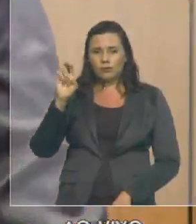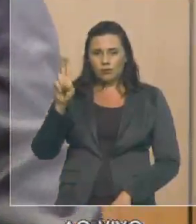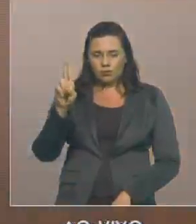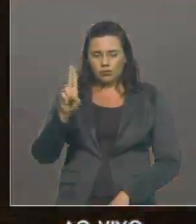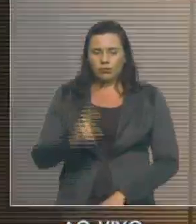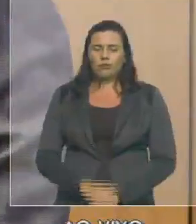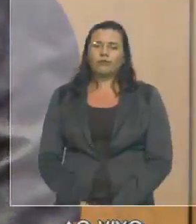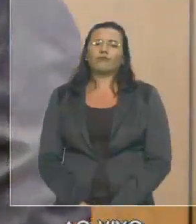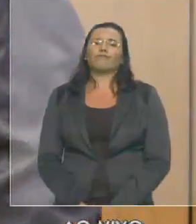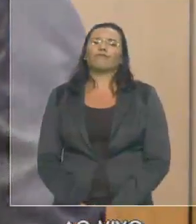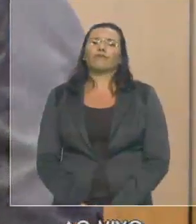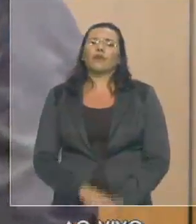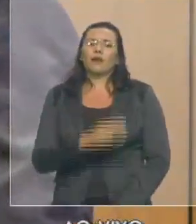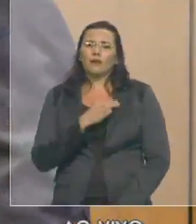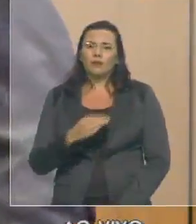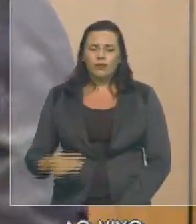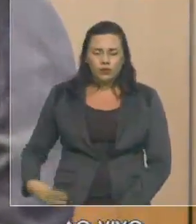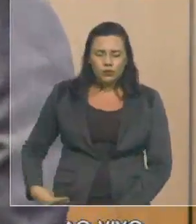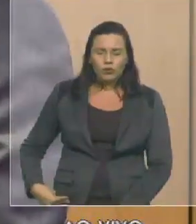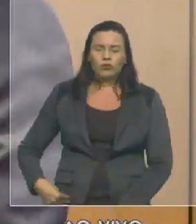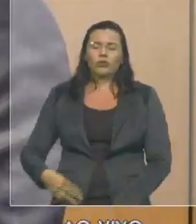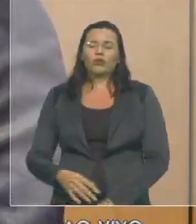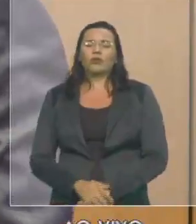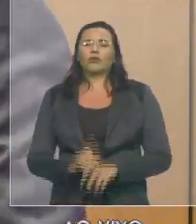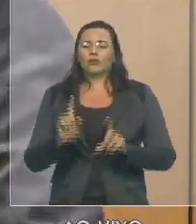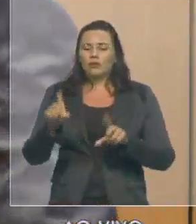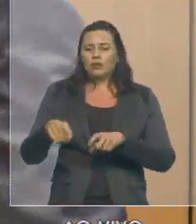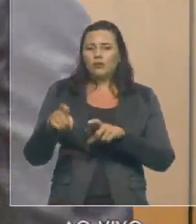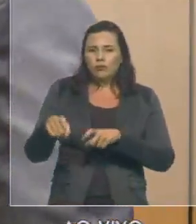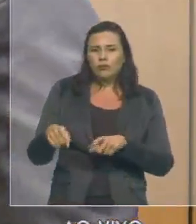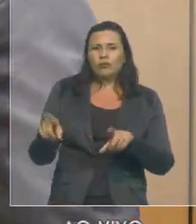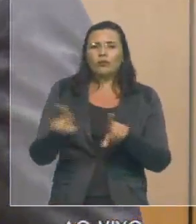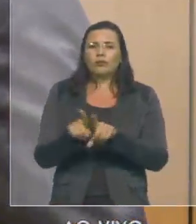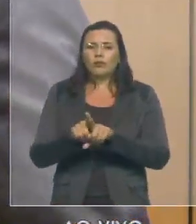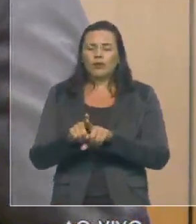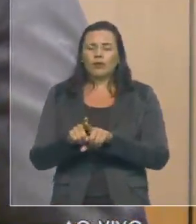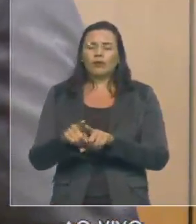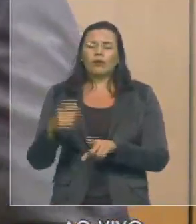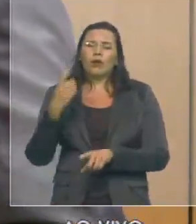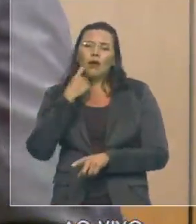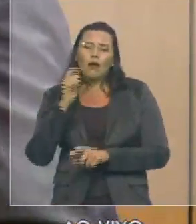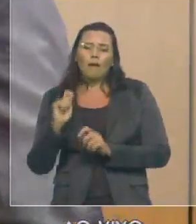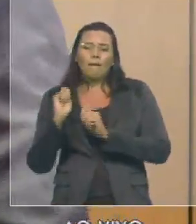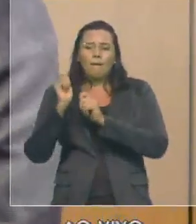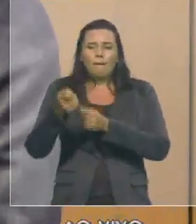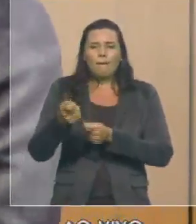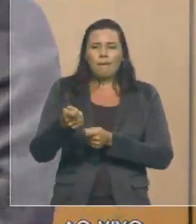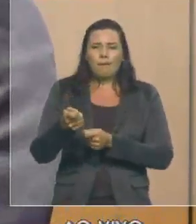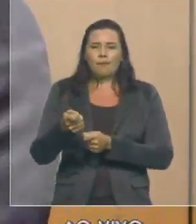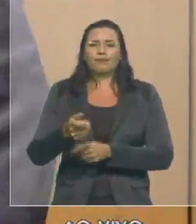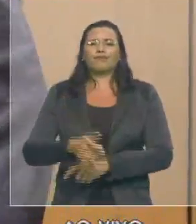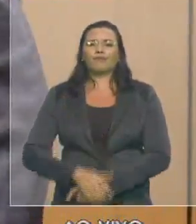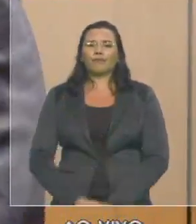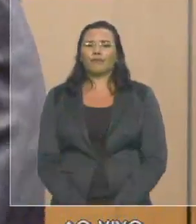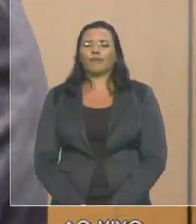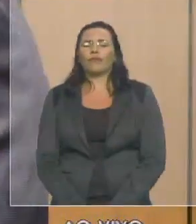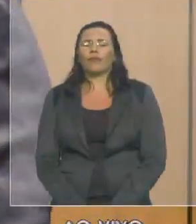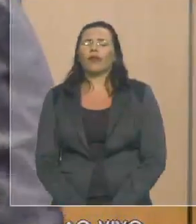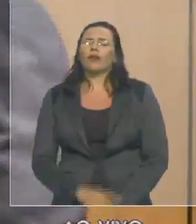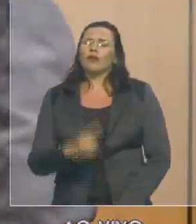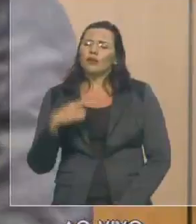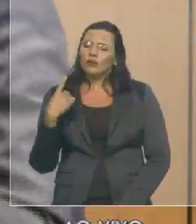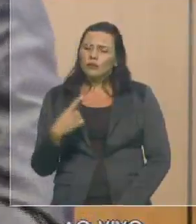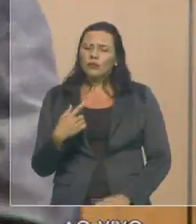incorporou também ao Ministério da Agricultura. E nós tivemos uma oportunidade ali poder realmente